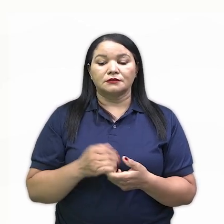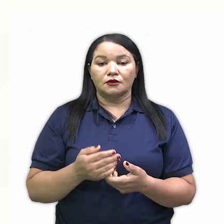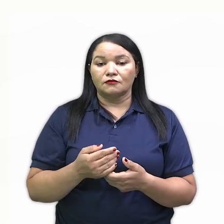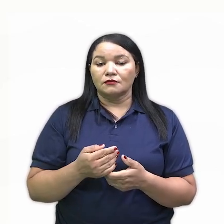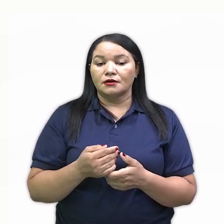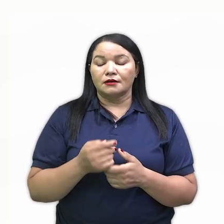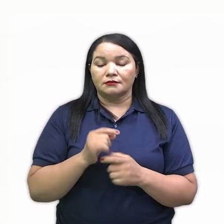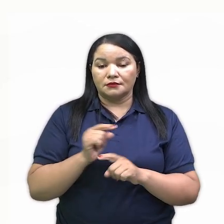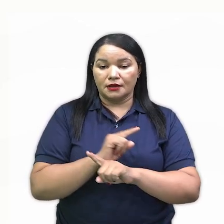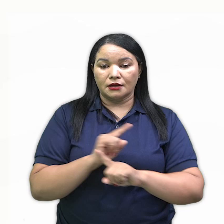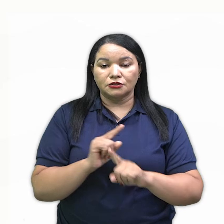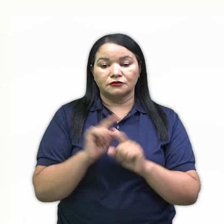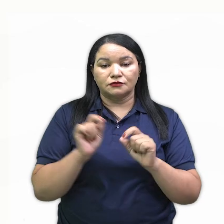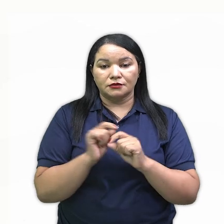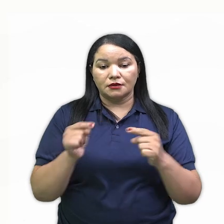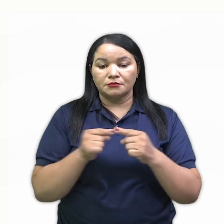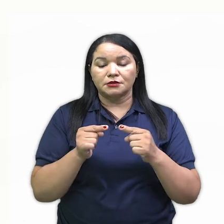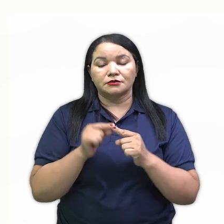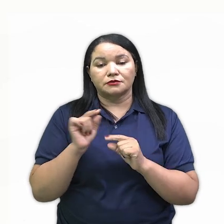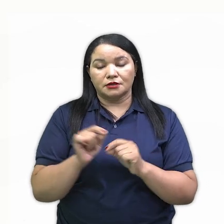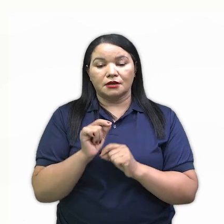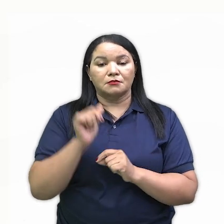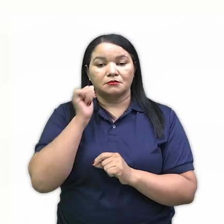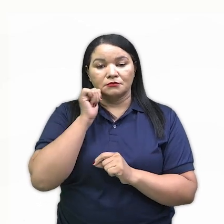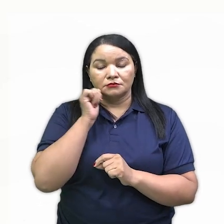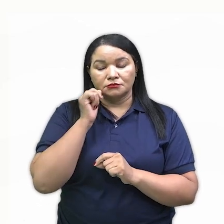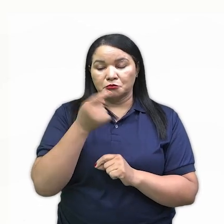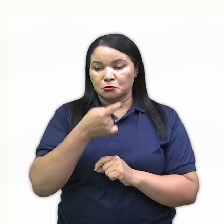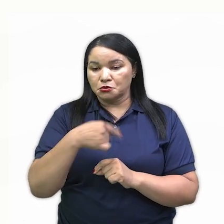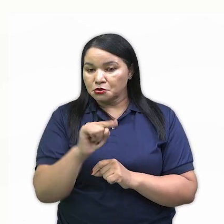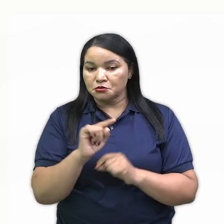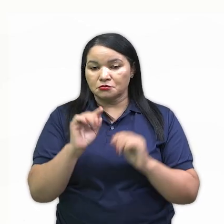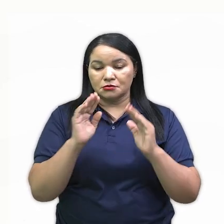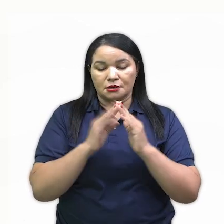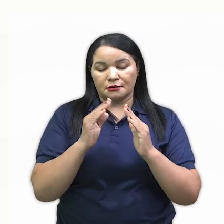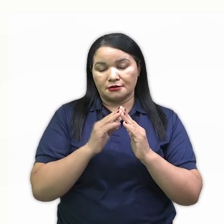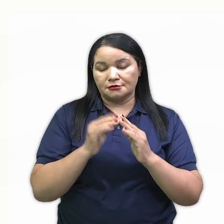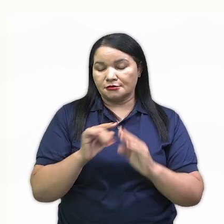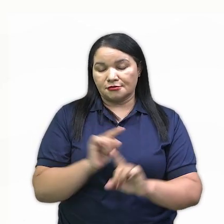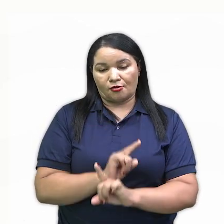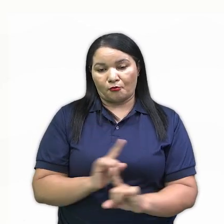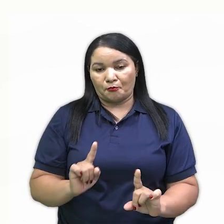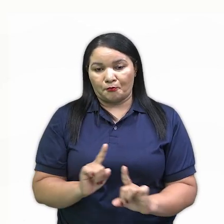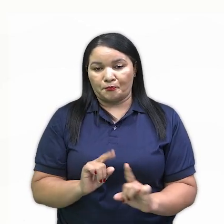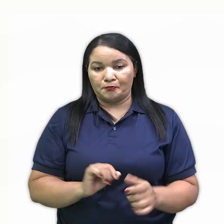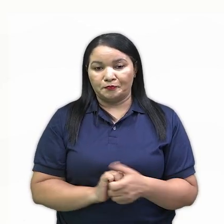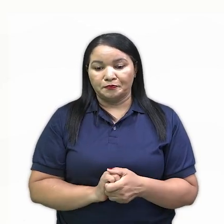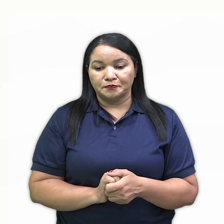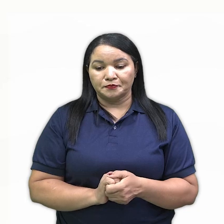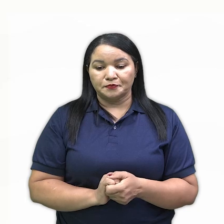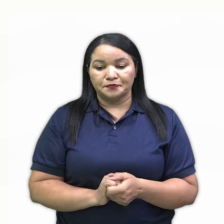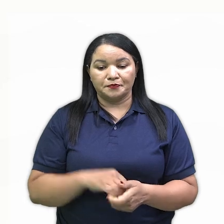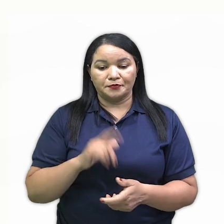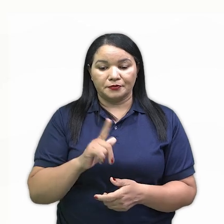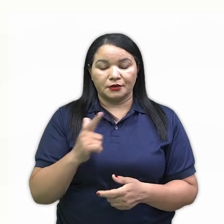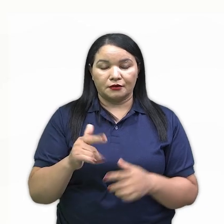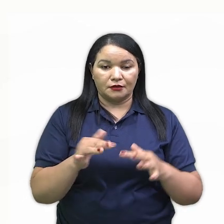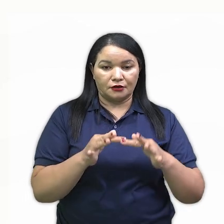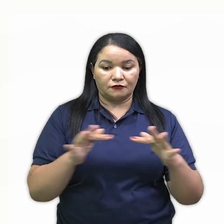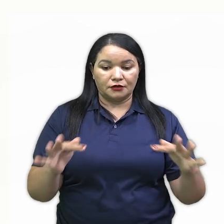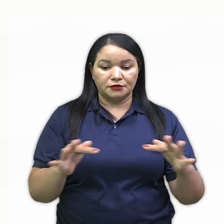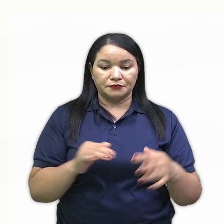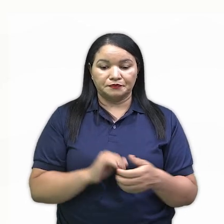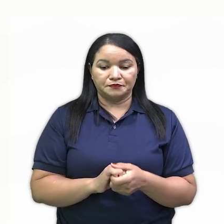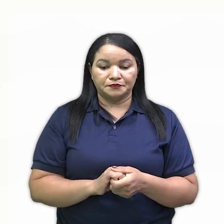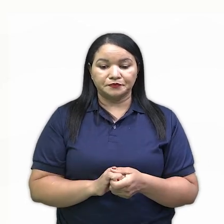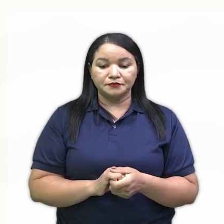ela não estava indo para casa. She was not going home, ok? E aqui, olha só,